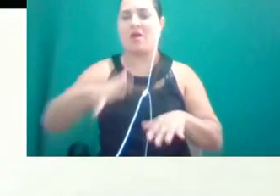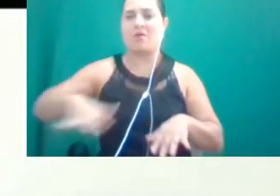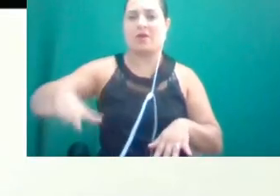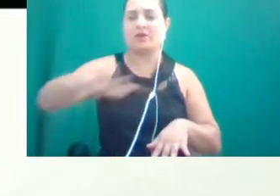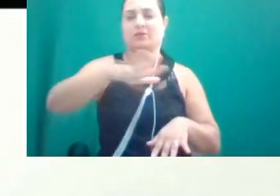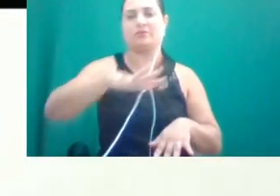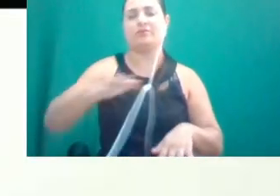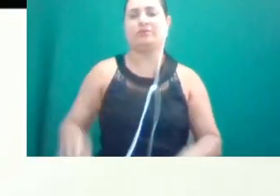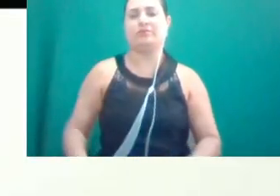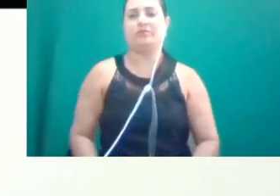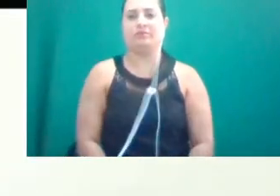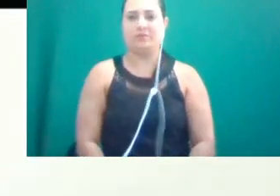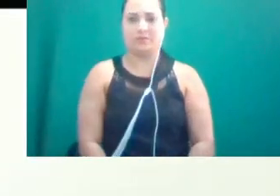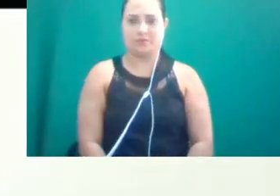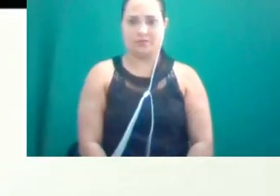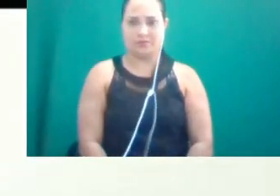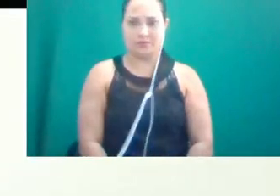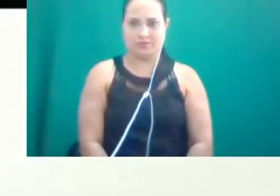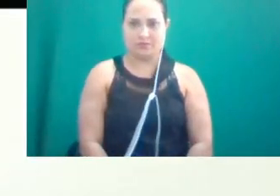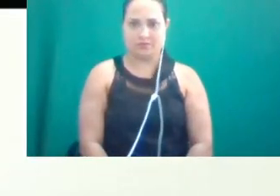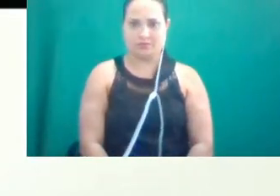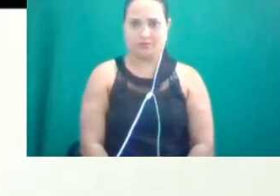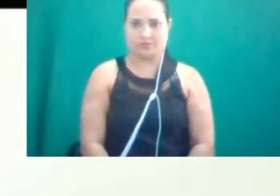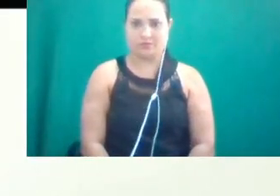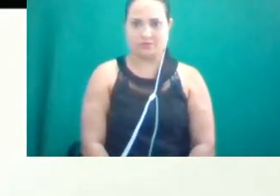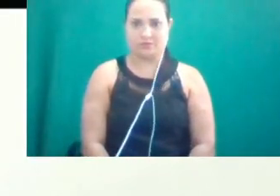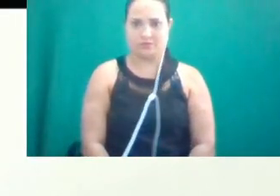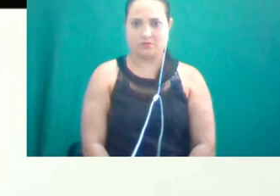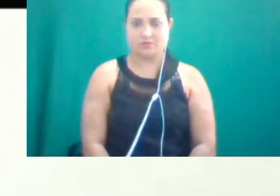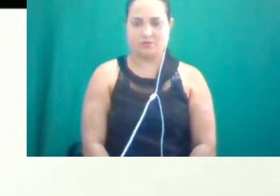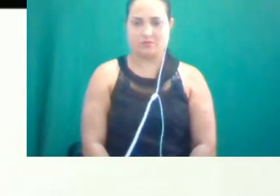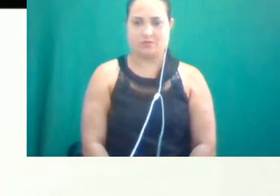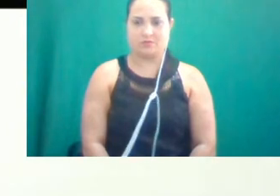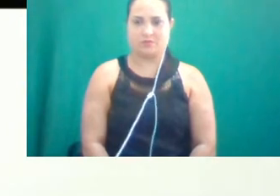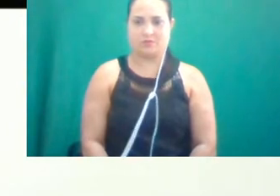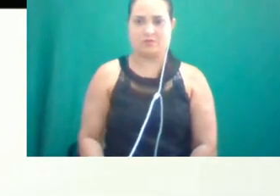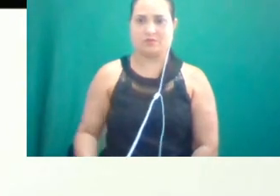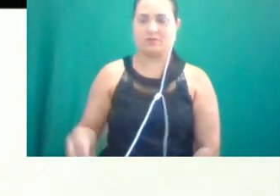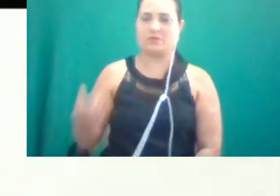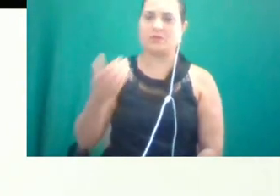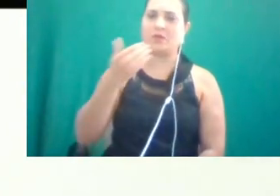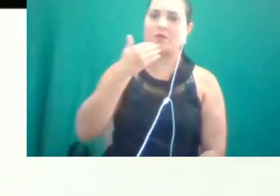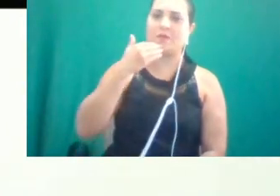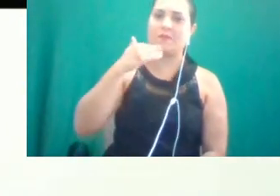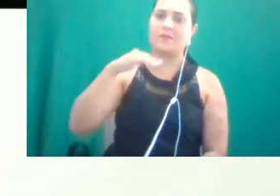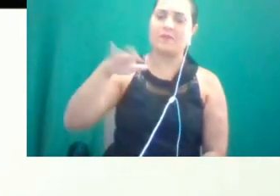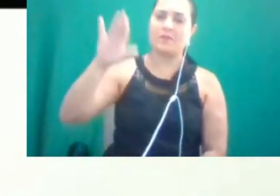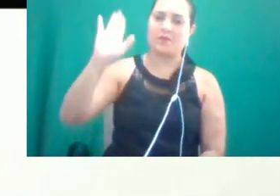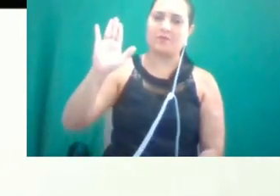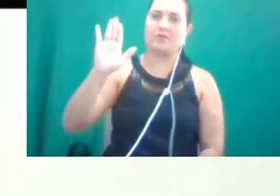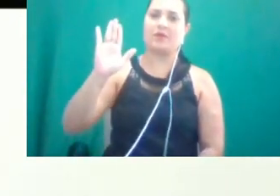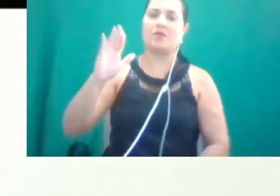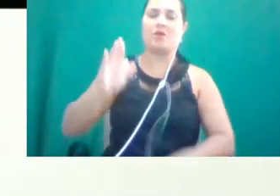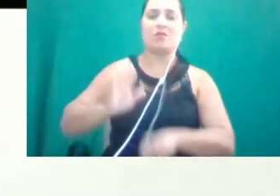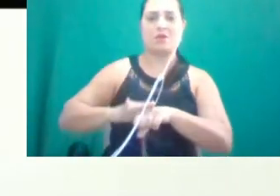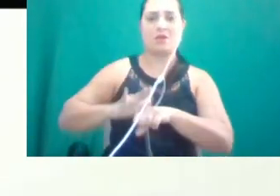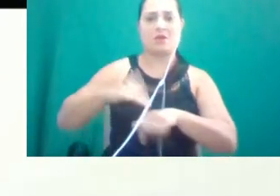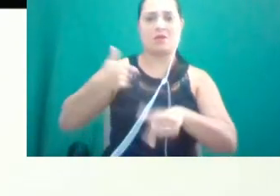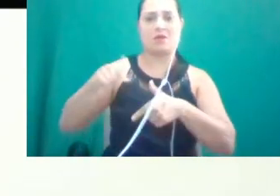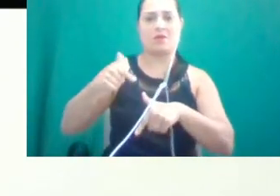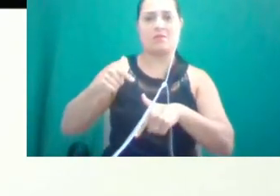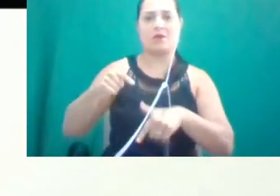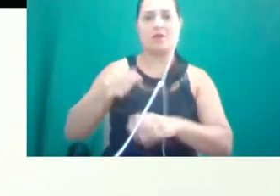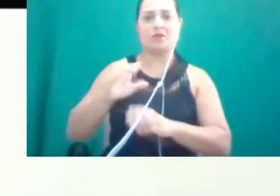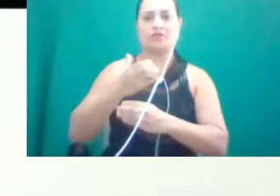Da minha fé, ao exercer a profissão de bacharel em gastronomia, juro dedicar minhas atividades profissionais com honra e